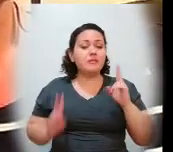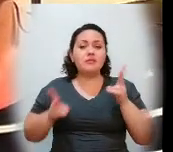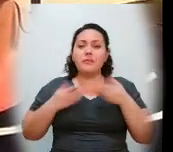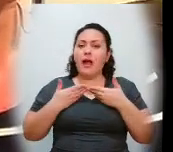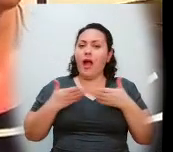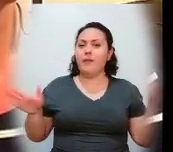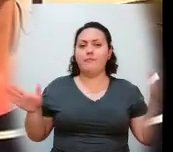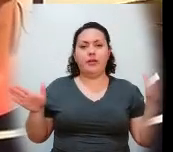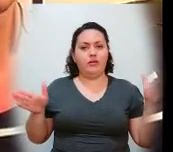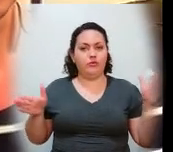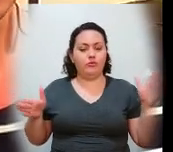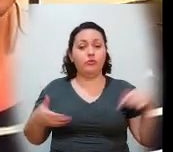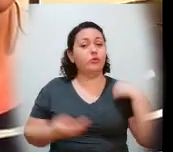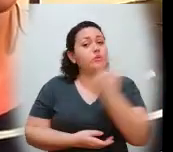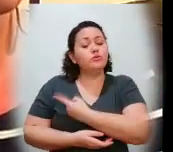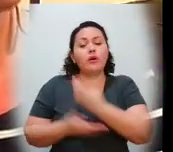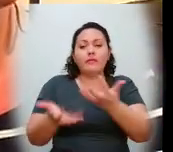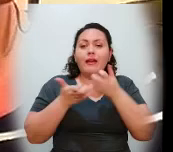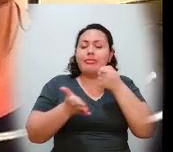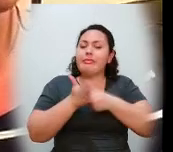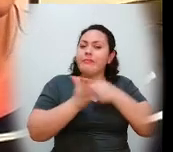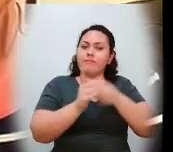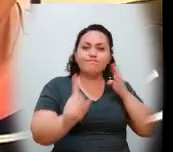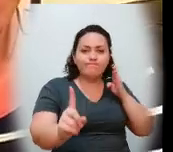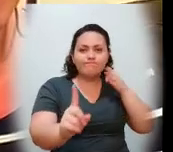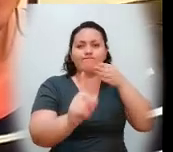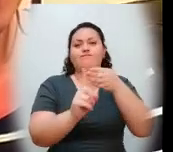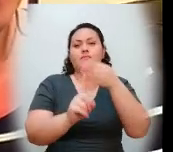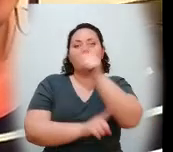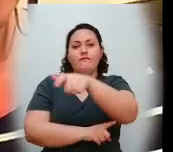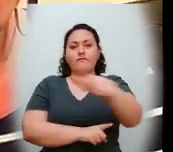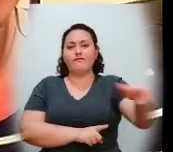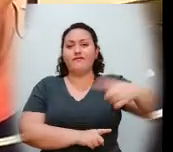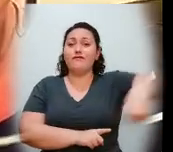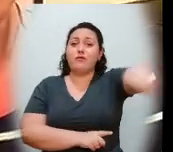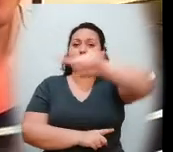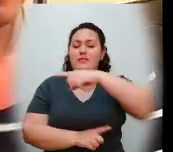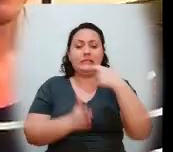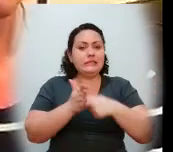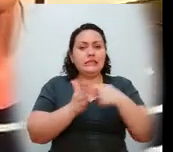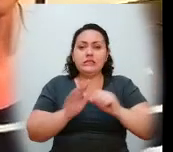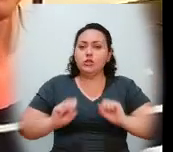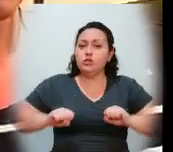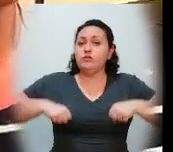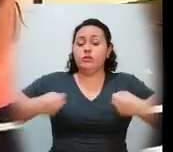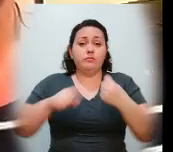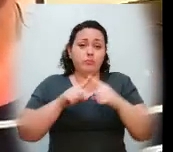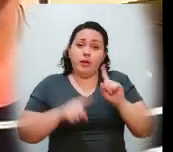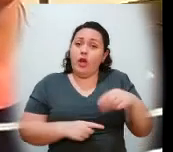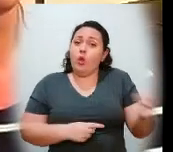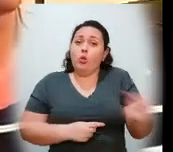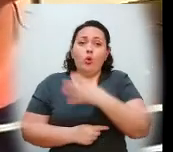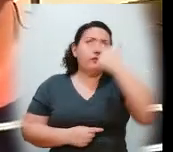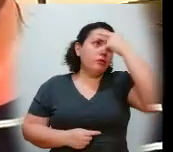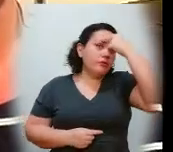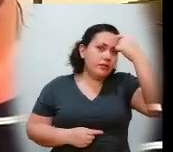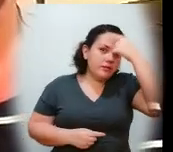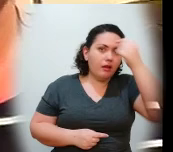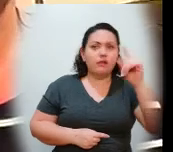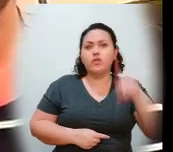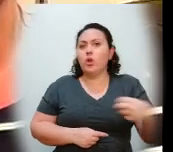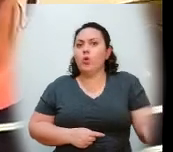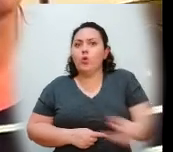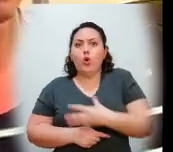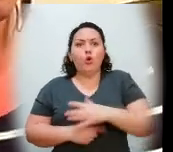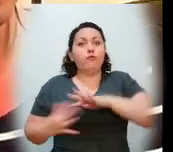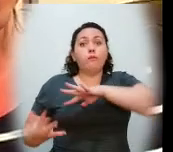a nossa ideia de chegar até vocês da maneira que também a gente está conseguindo, porque é uma situação nova para a universidade, é uma situação nova